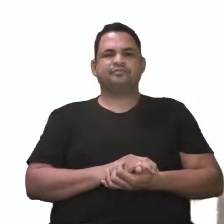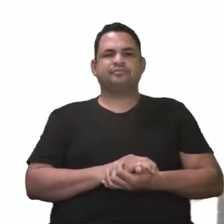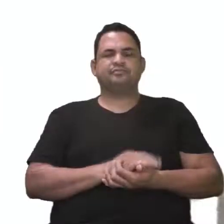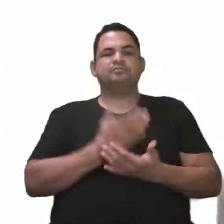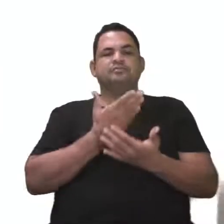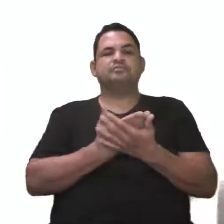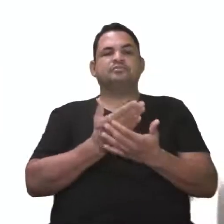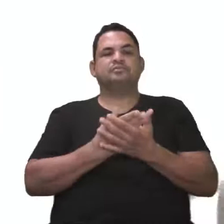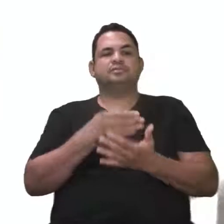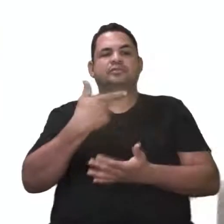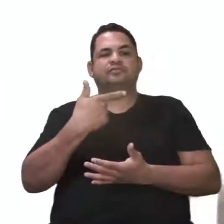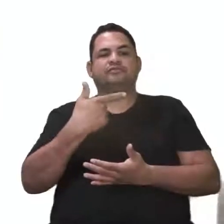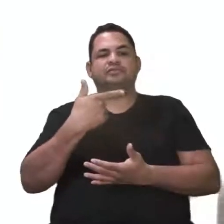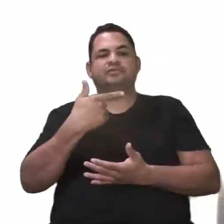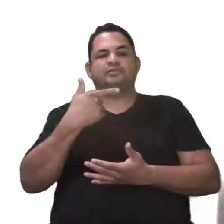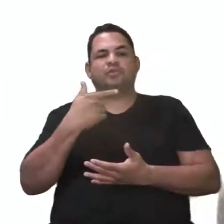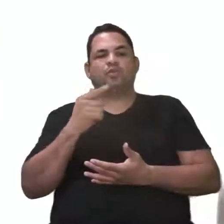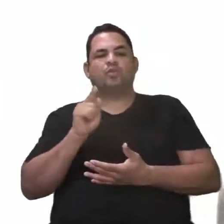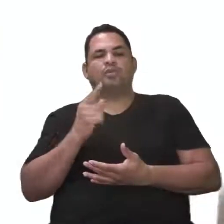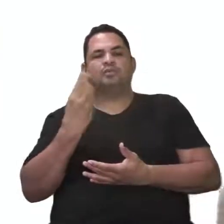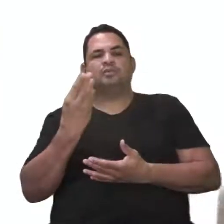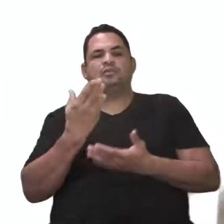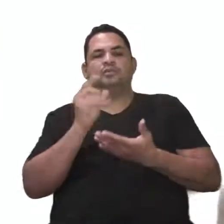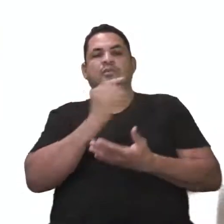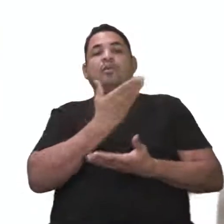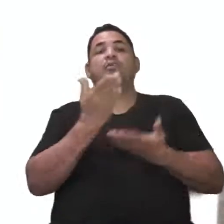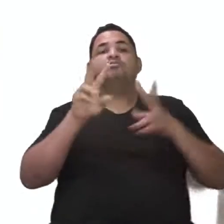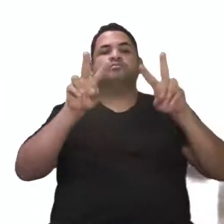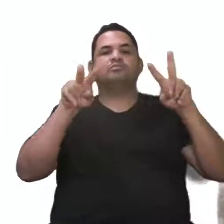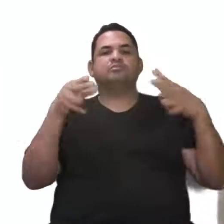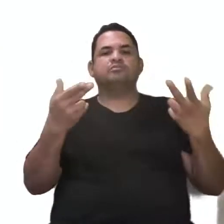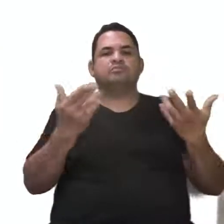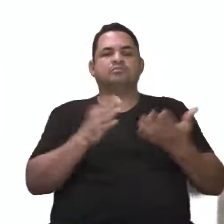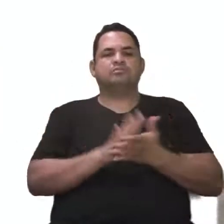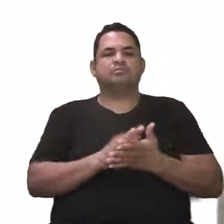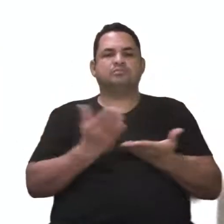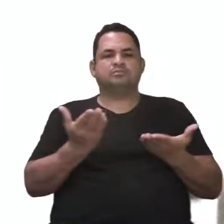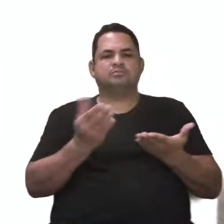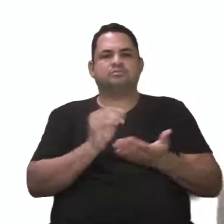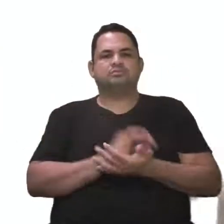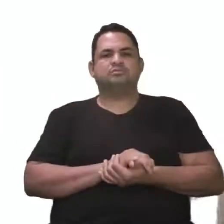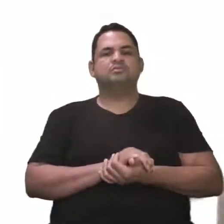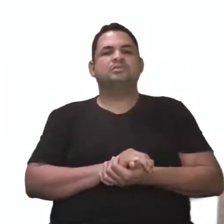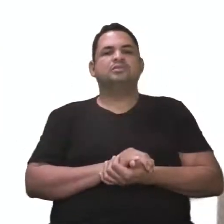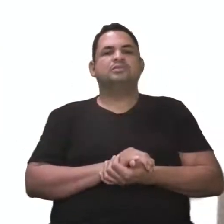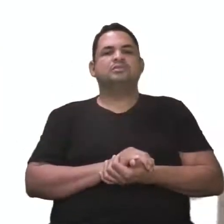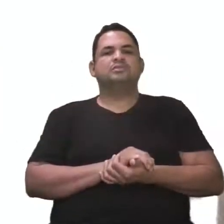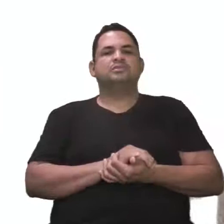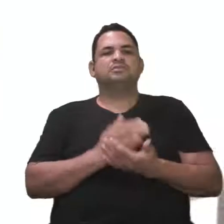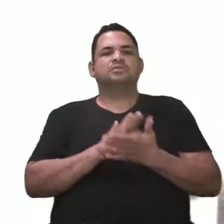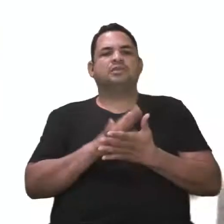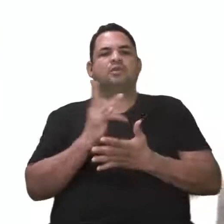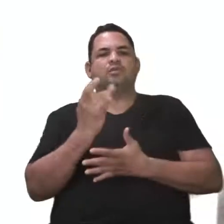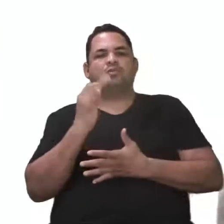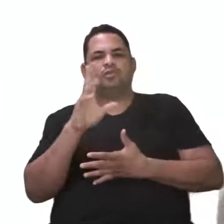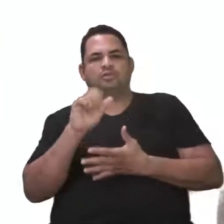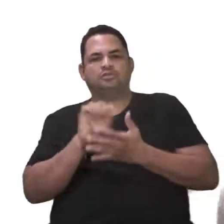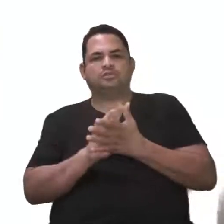aí, nossa aula 24.1, vamos falar de quê, professora? Que evidências são essas, prof?